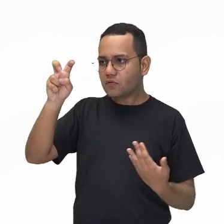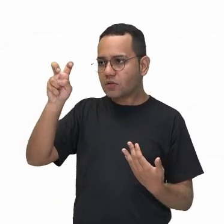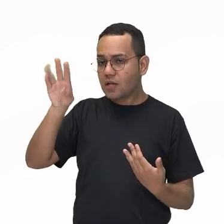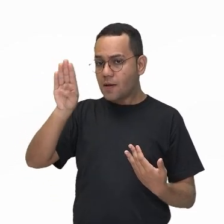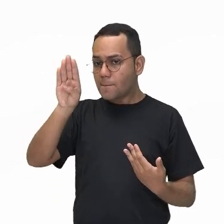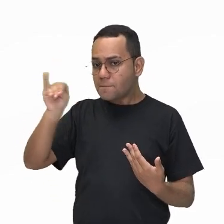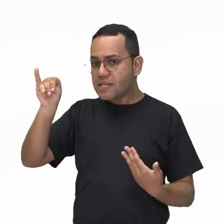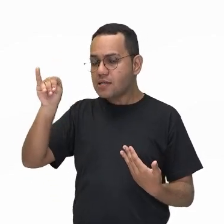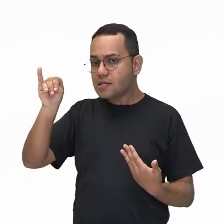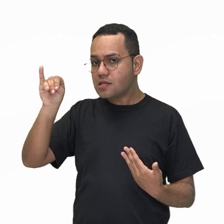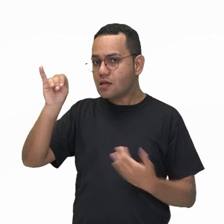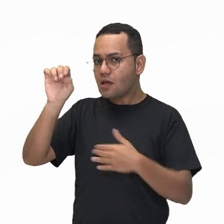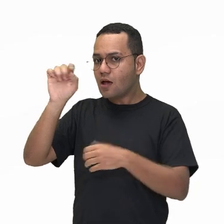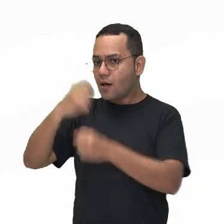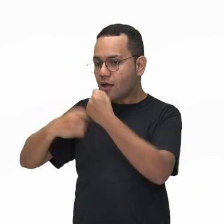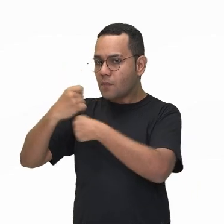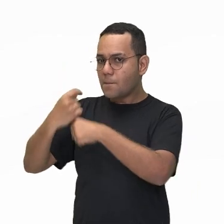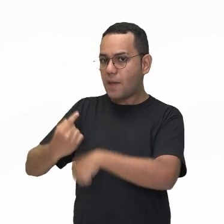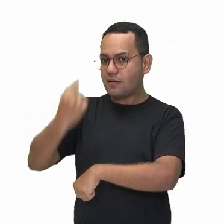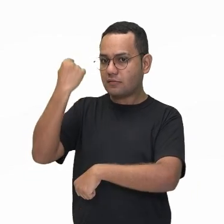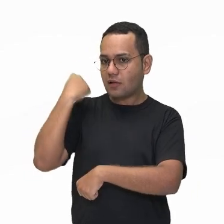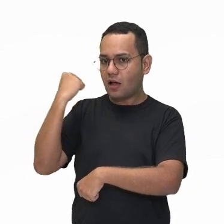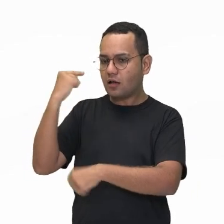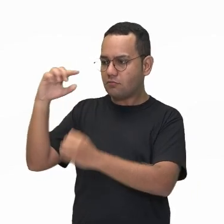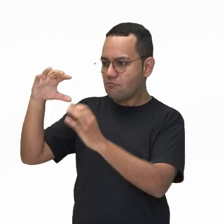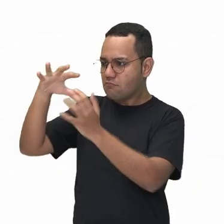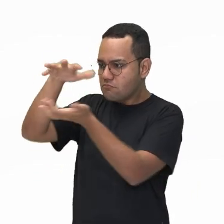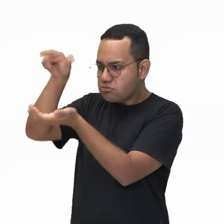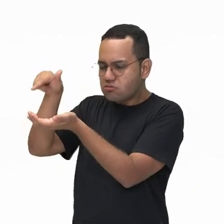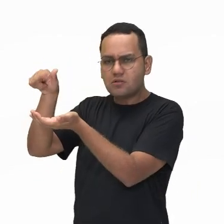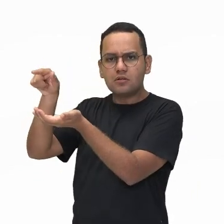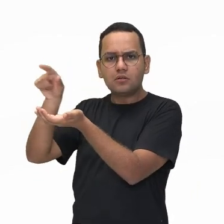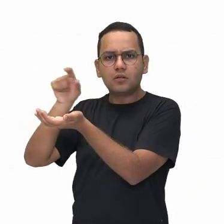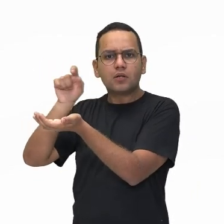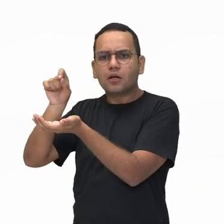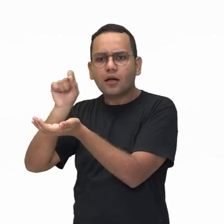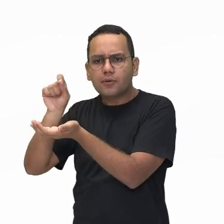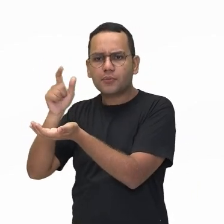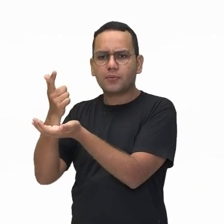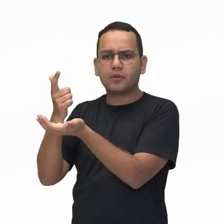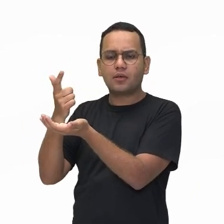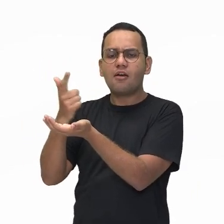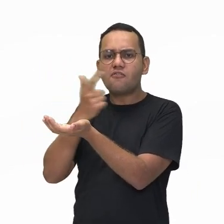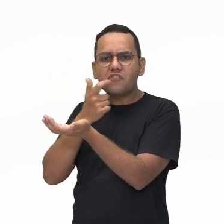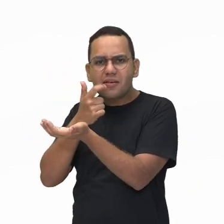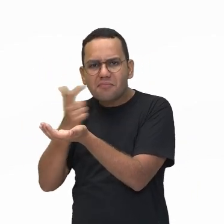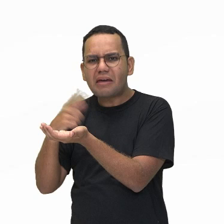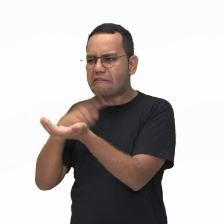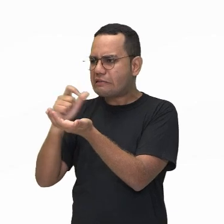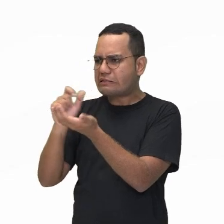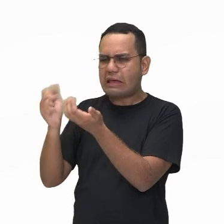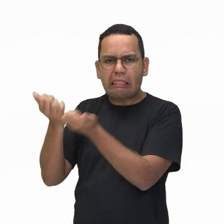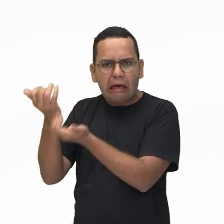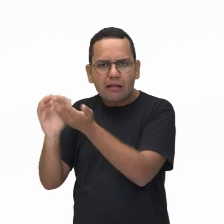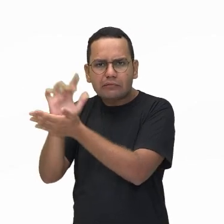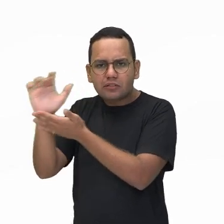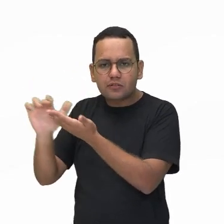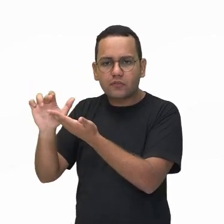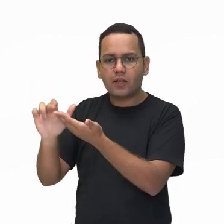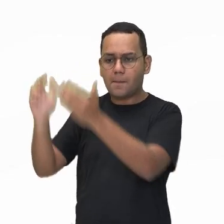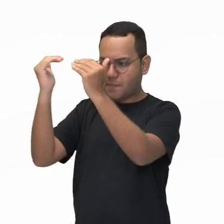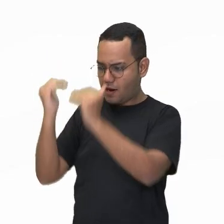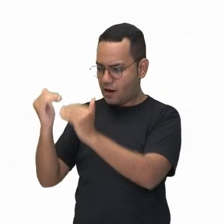desses bilhões de anos e quando falamos aí em bilhões de anos, nós estamos falando em um período antes